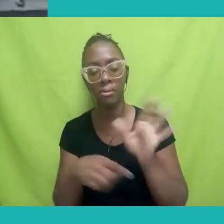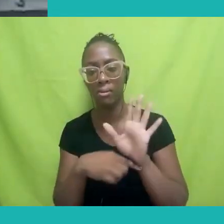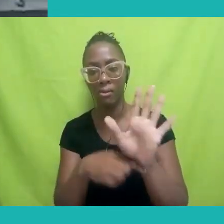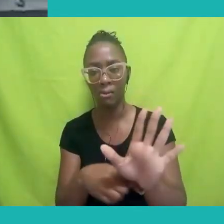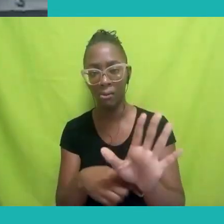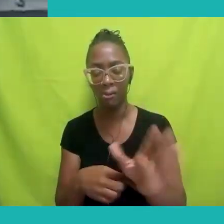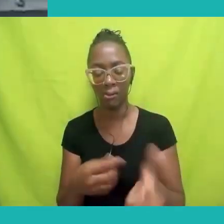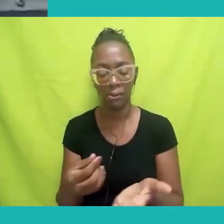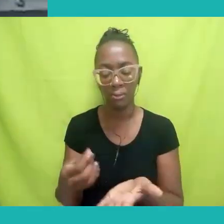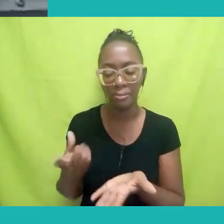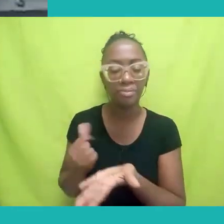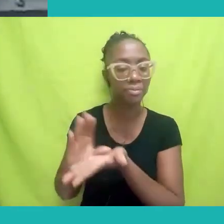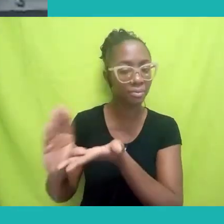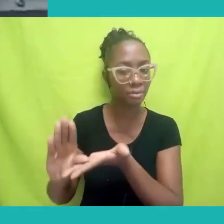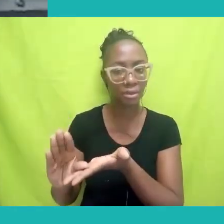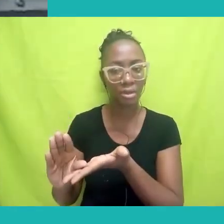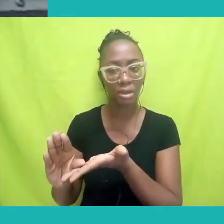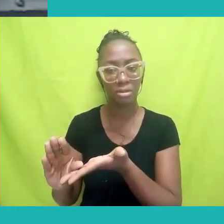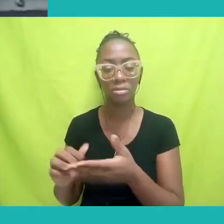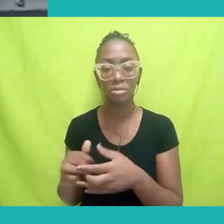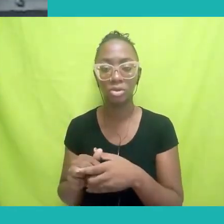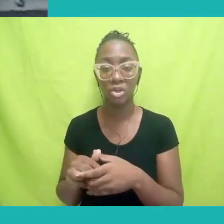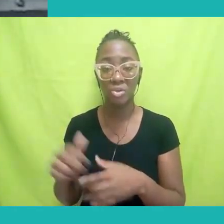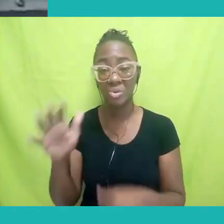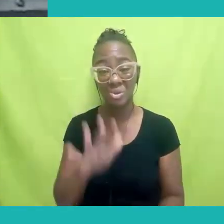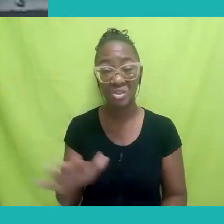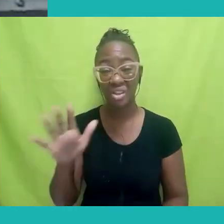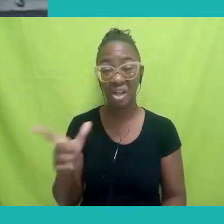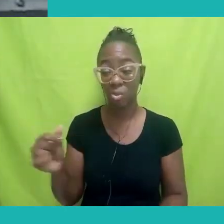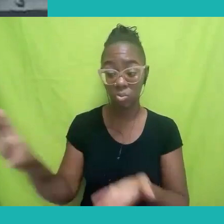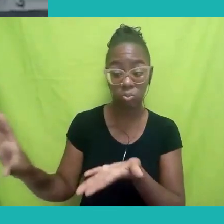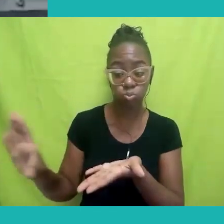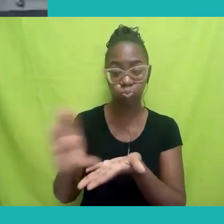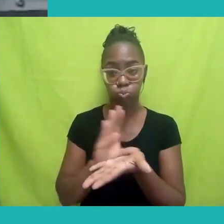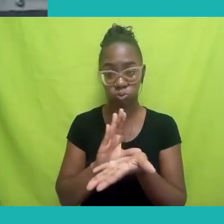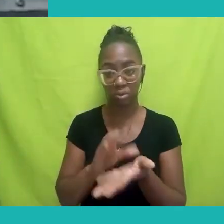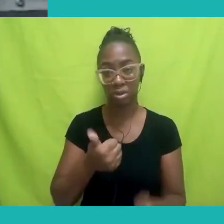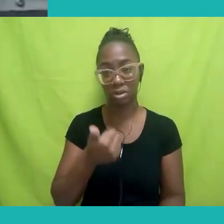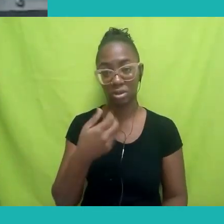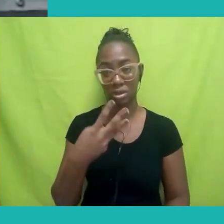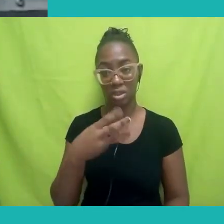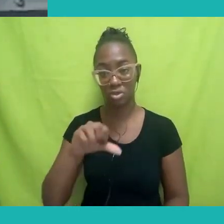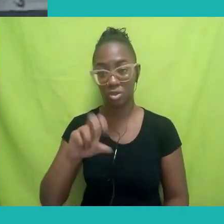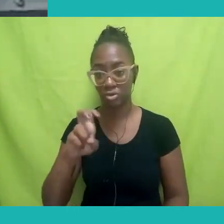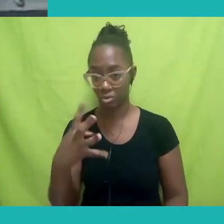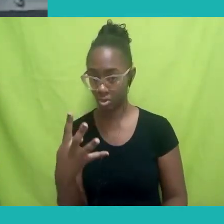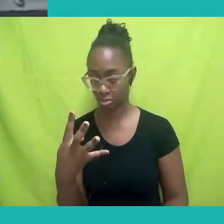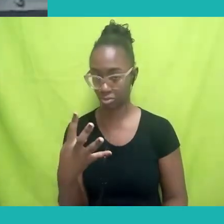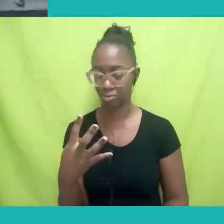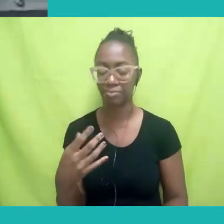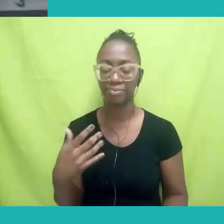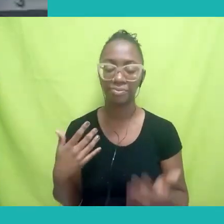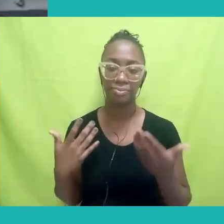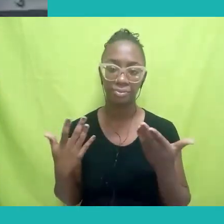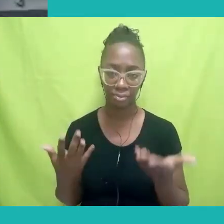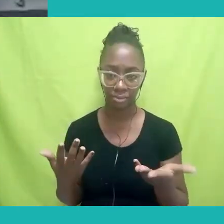pensionistas militares no total arrecadado nos primeiros meses de vigência da 13.954. foi comparado,